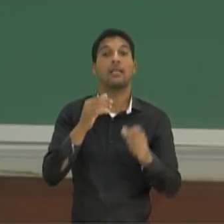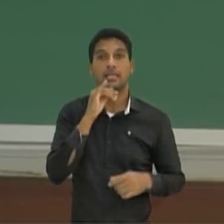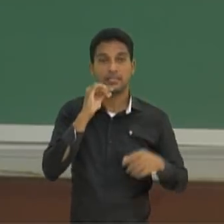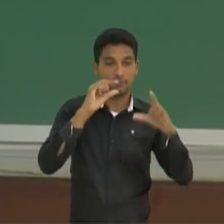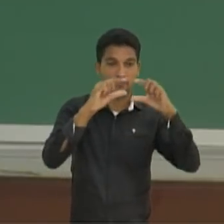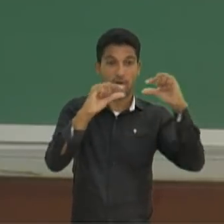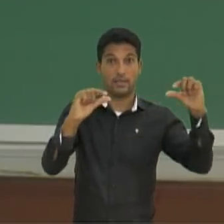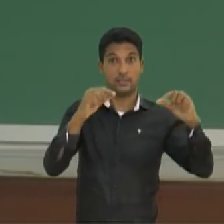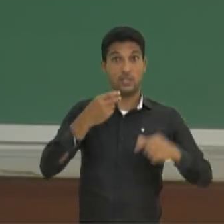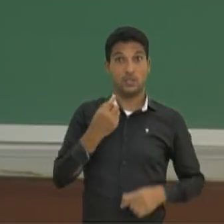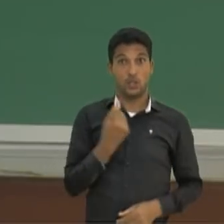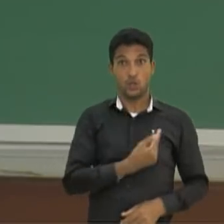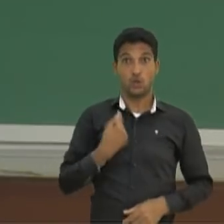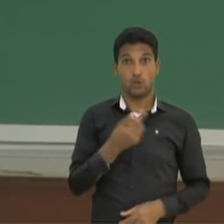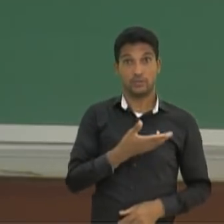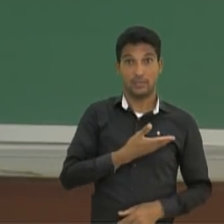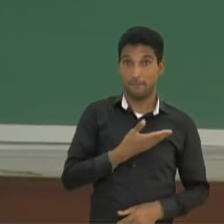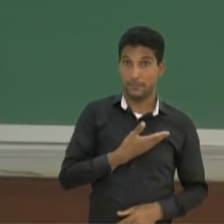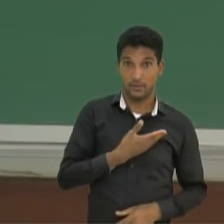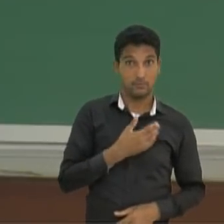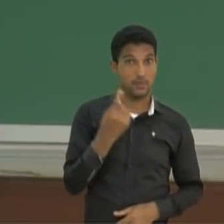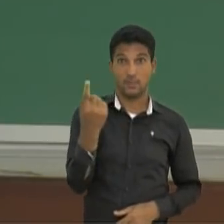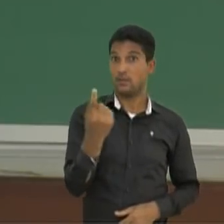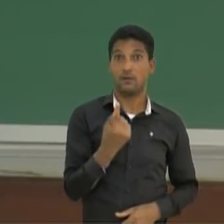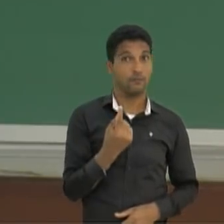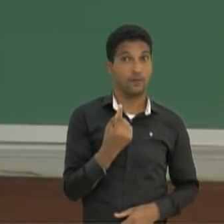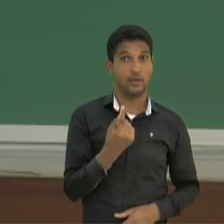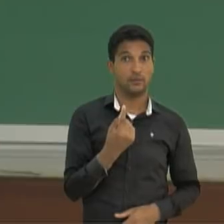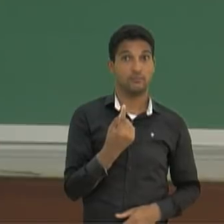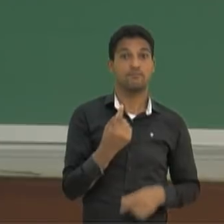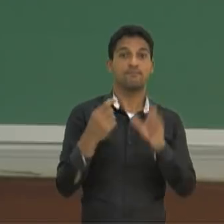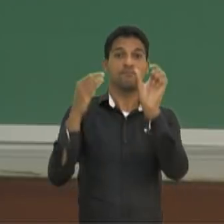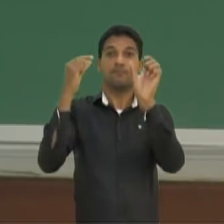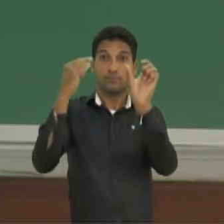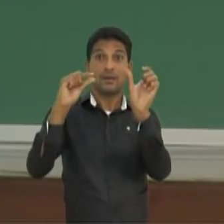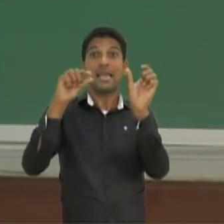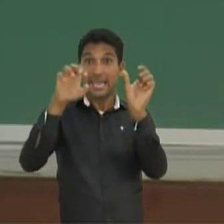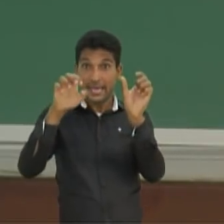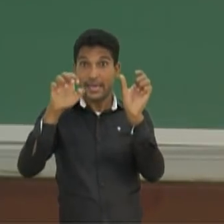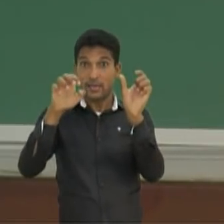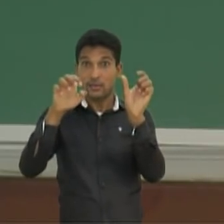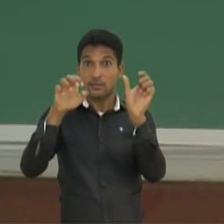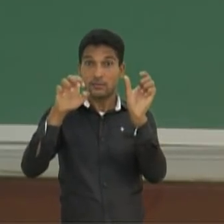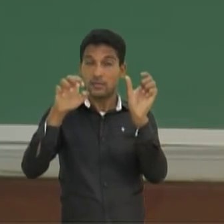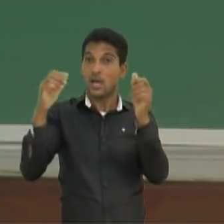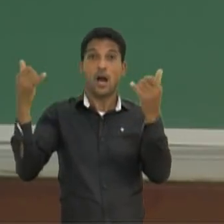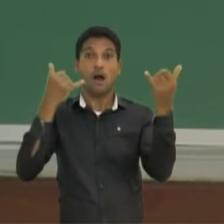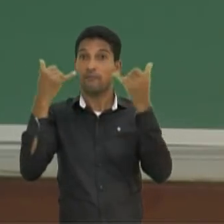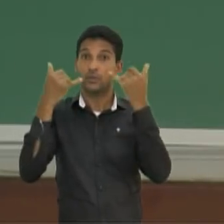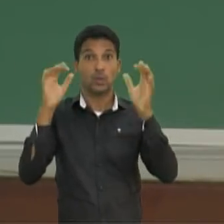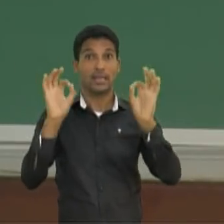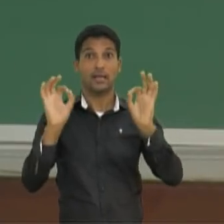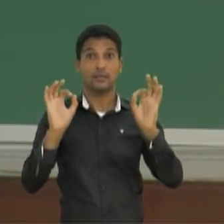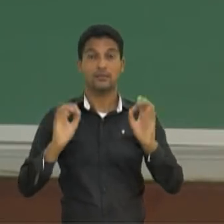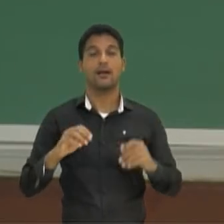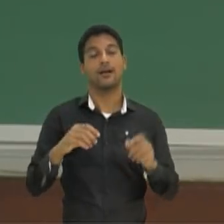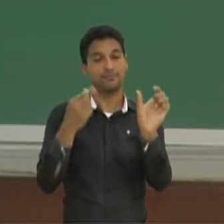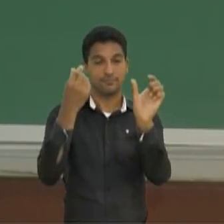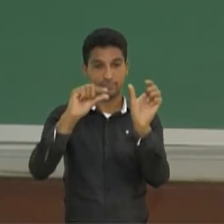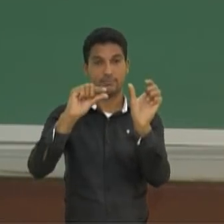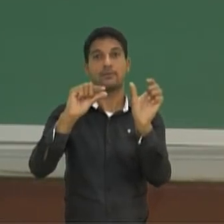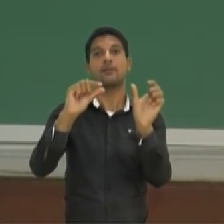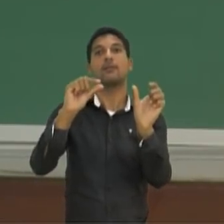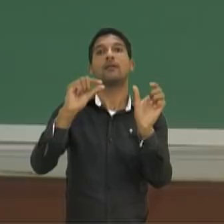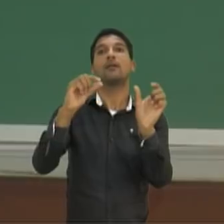mandou notícias dizendo como é que ele está. Por isso que a gente considera esse nem uma conjunção coordenada aditiva, porque adiciona